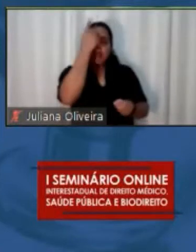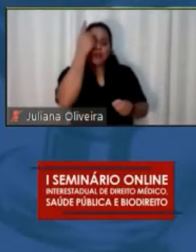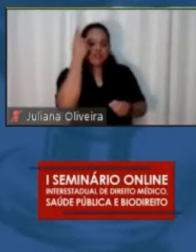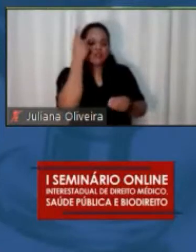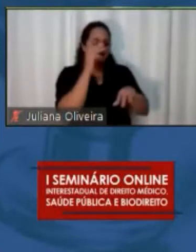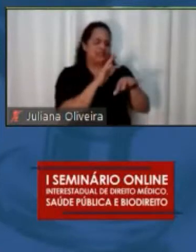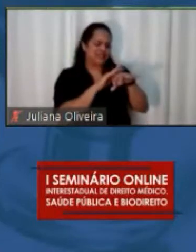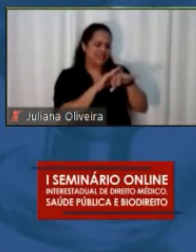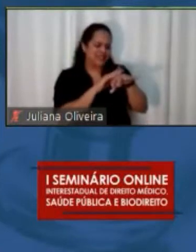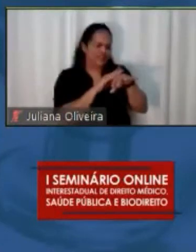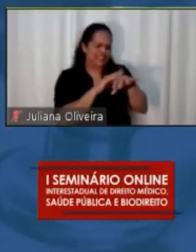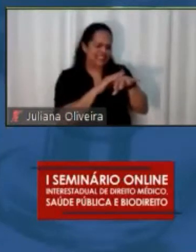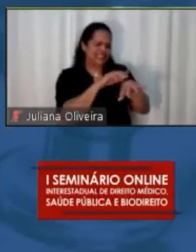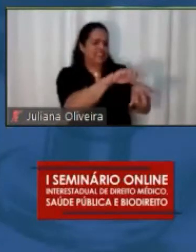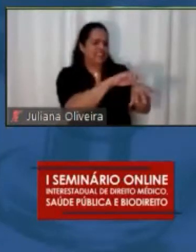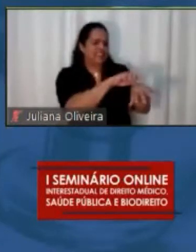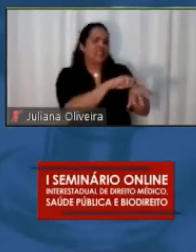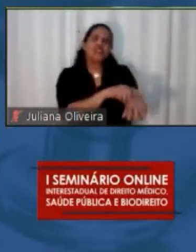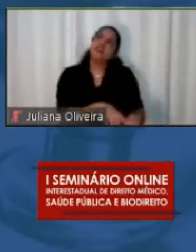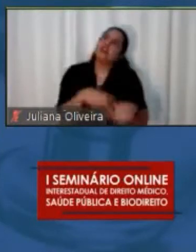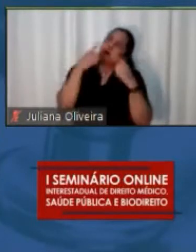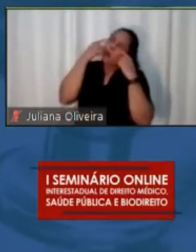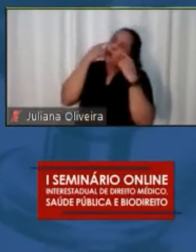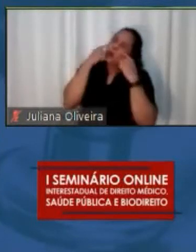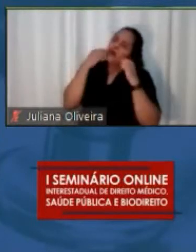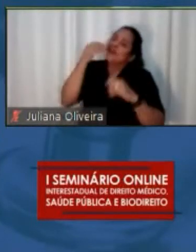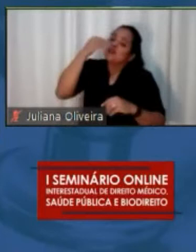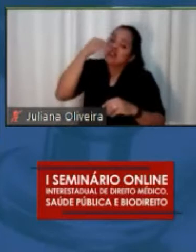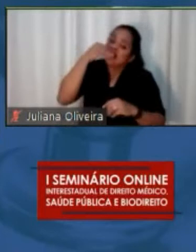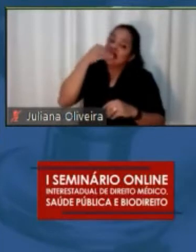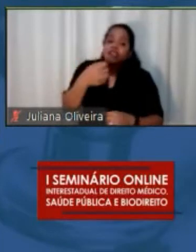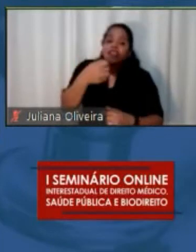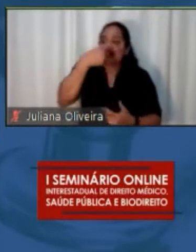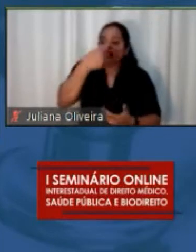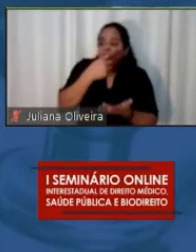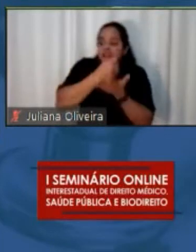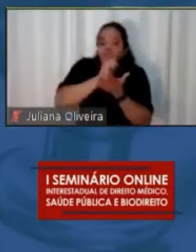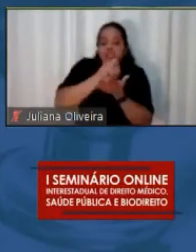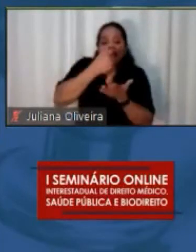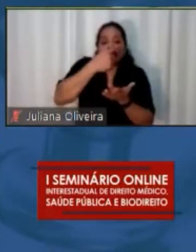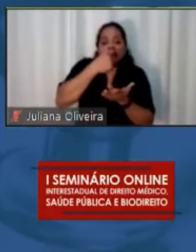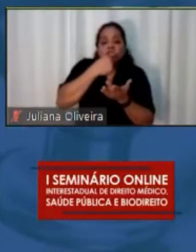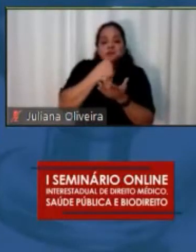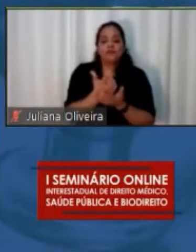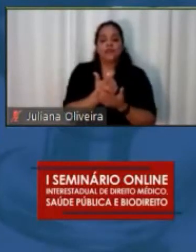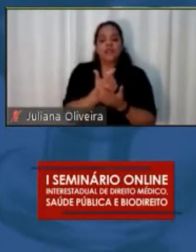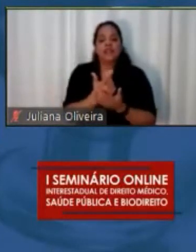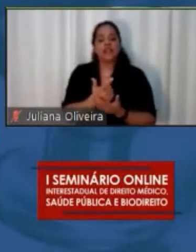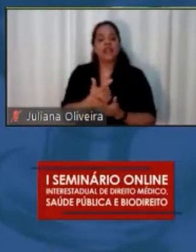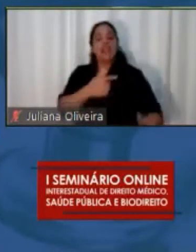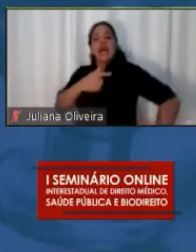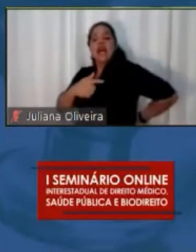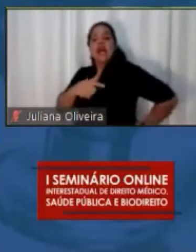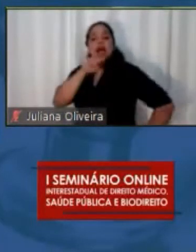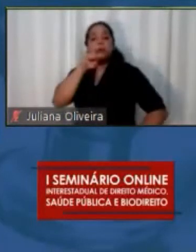uma biodisponibilidade de ferro no seu organismo, para que a medula comece a produzir rapidamente hemácias e recuperar,